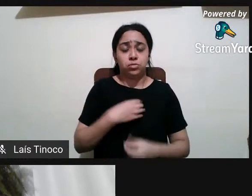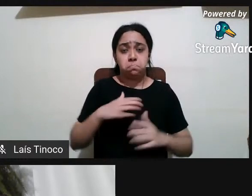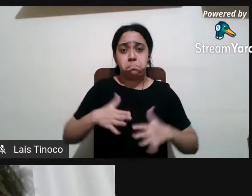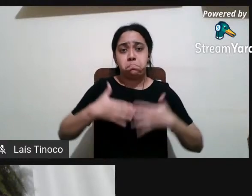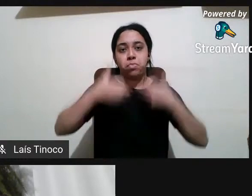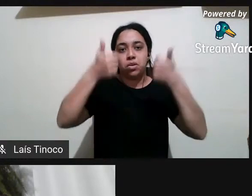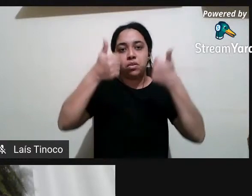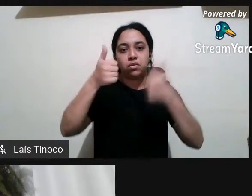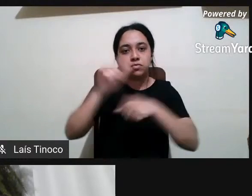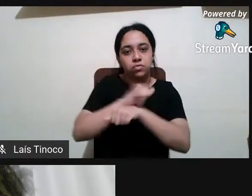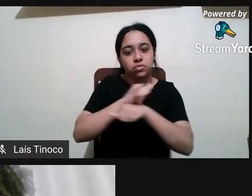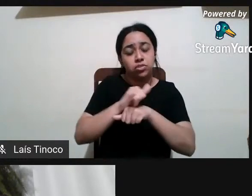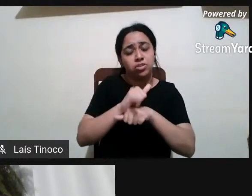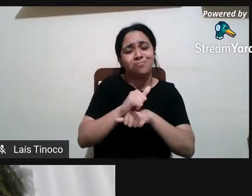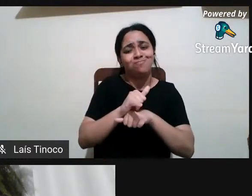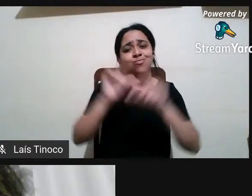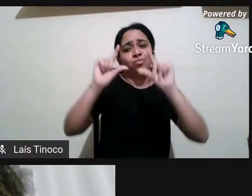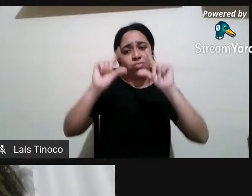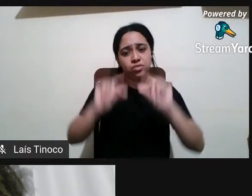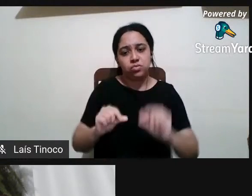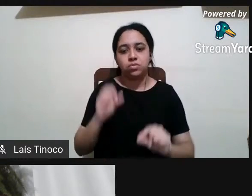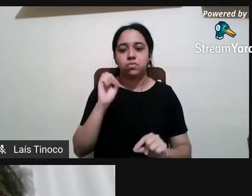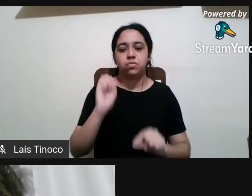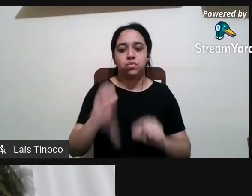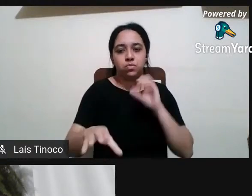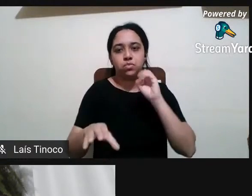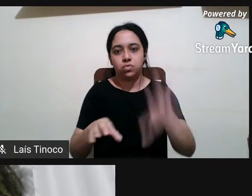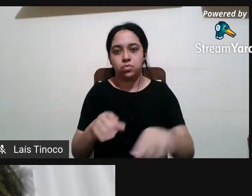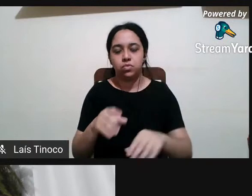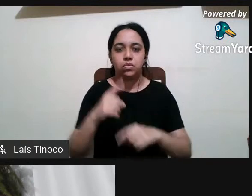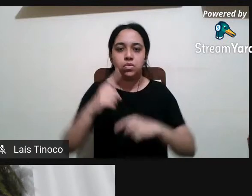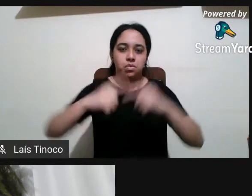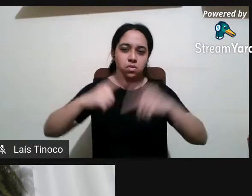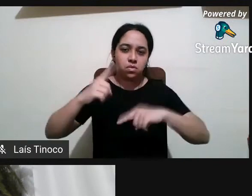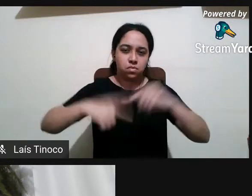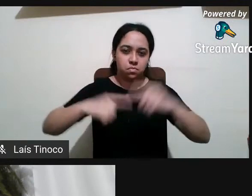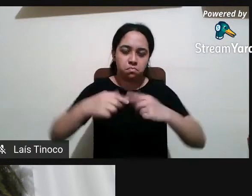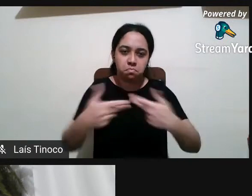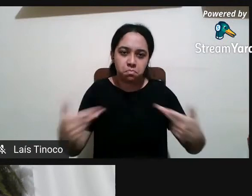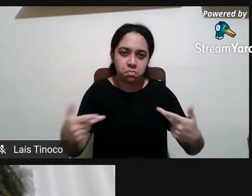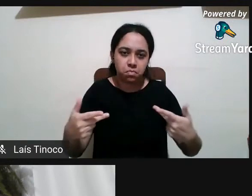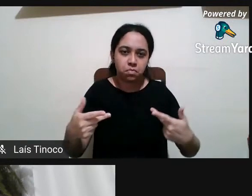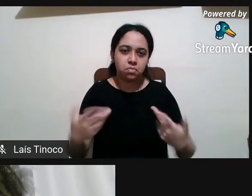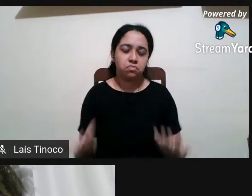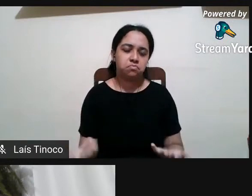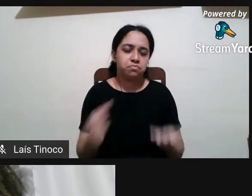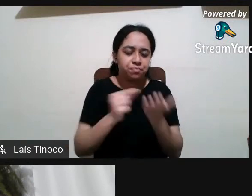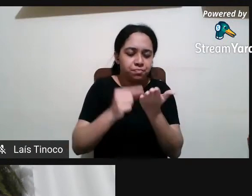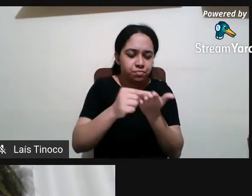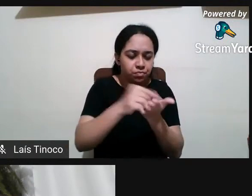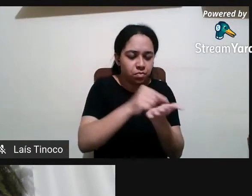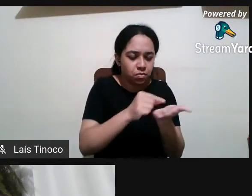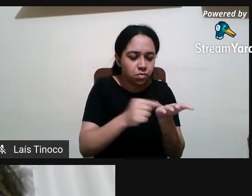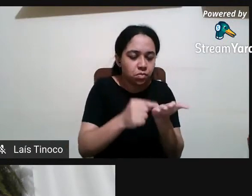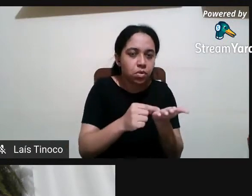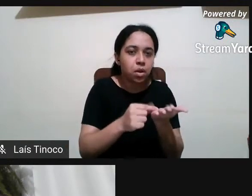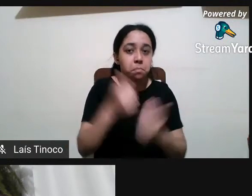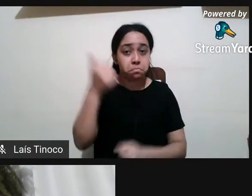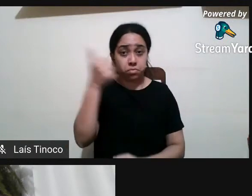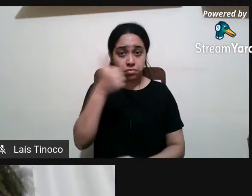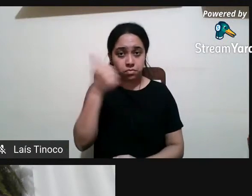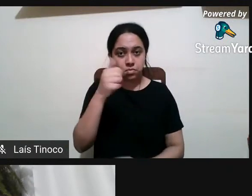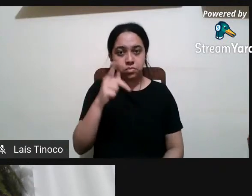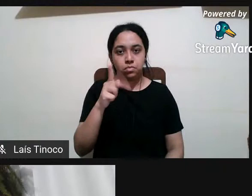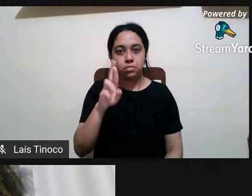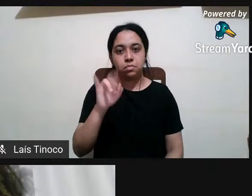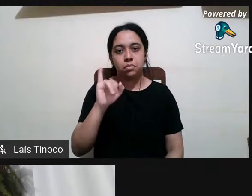o lançamento de plástico. Então, seja na forma de microplástico primário, né, onde ele pode, por um